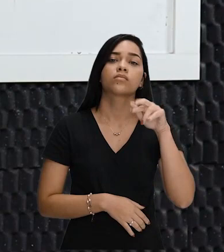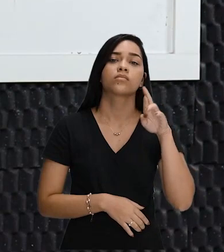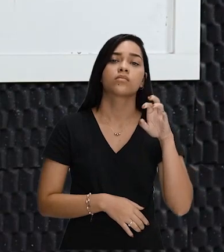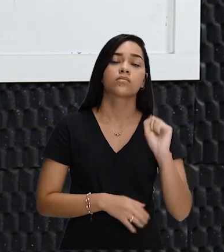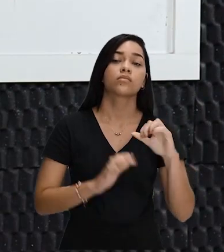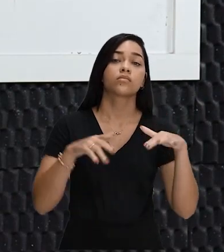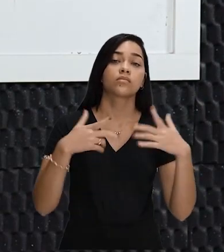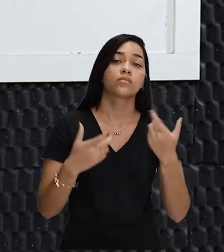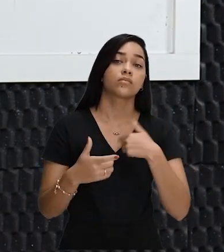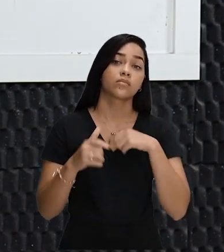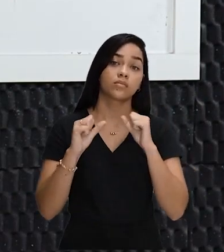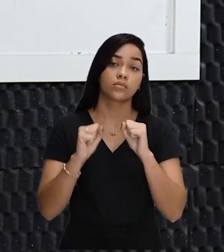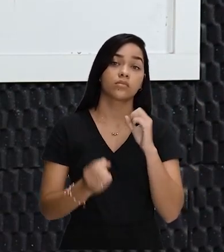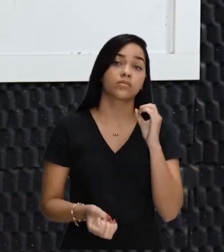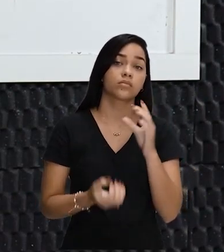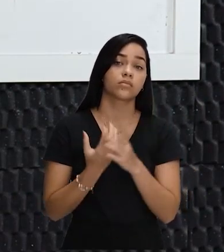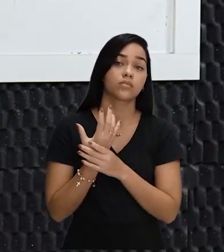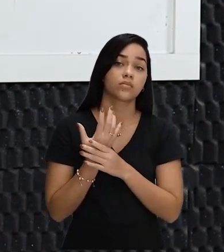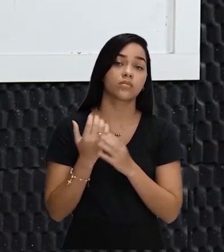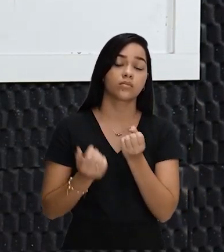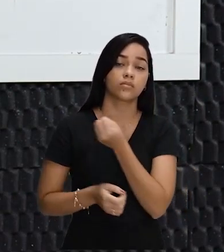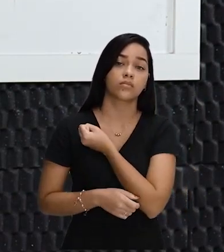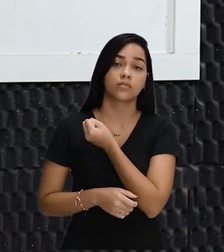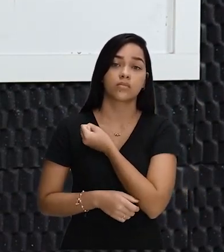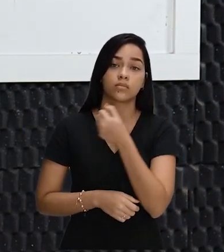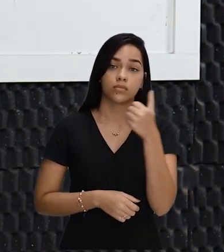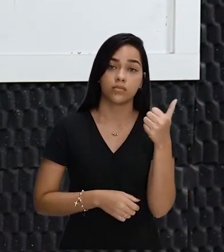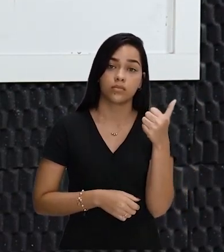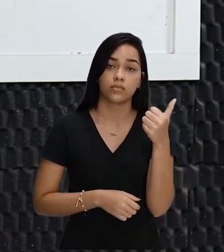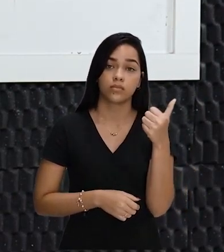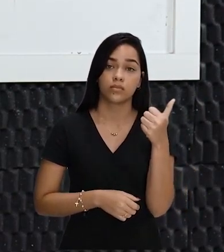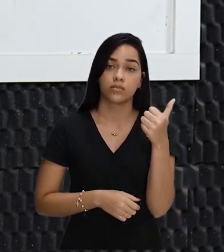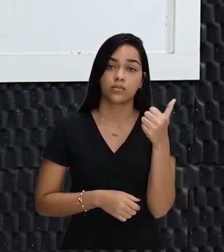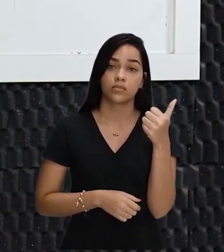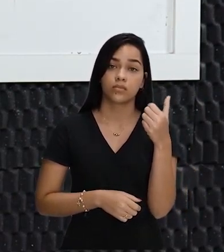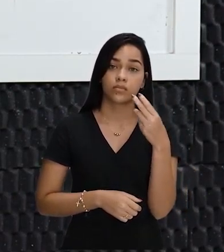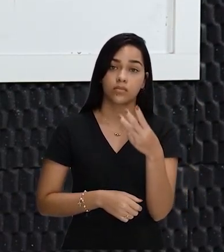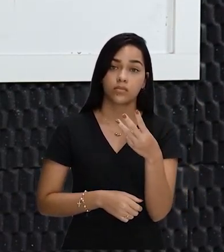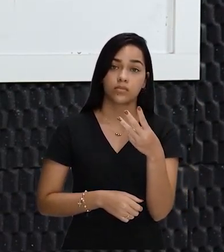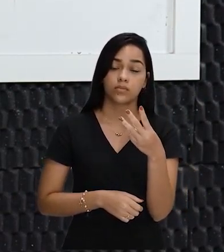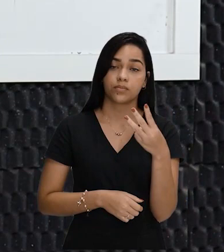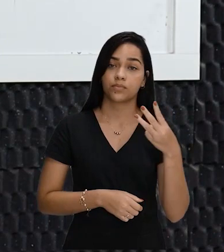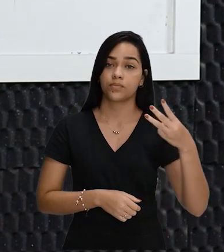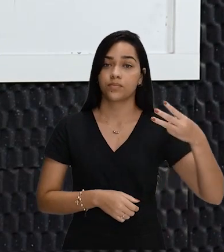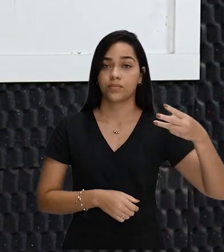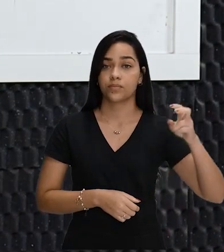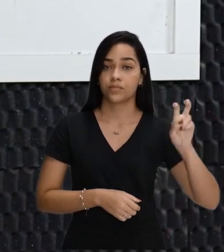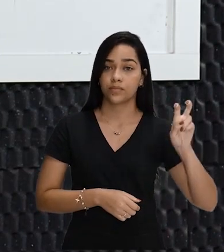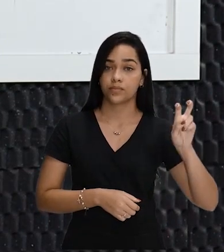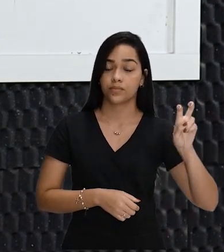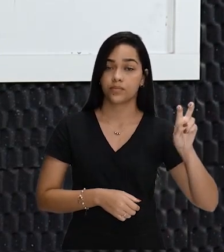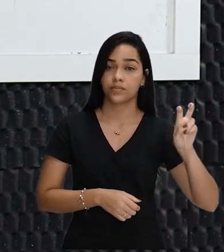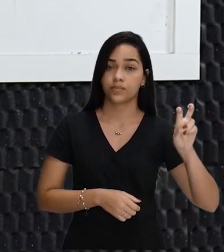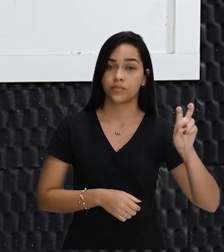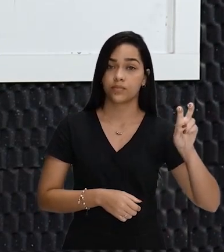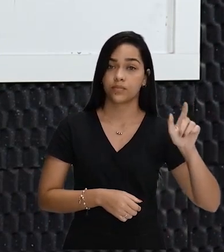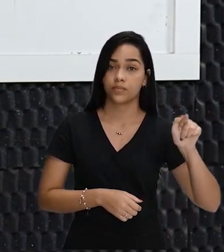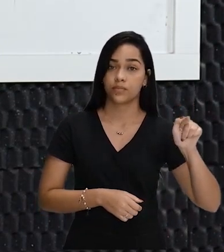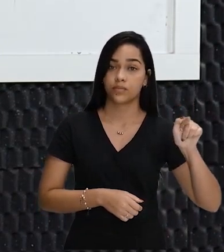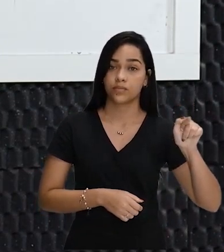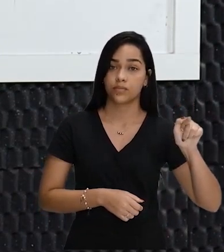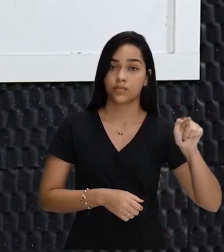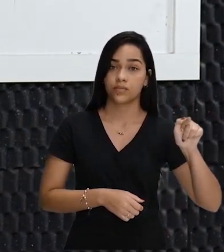qual os números que eu vou poder formar Então os números ímpares são 13 5